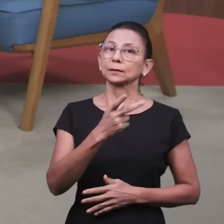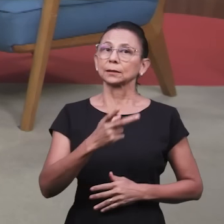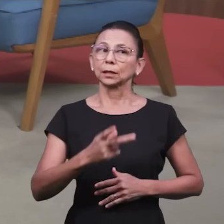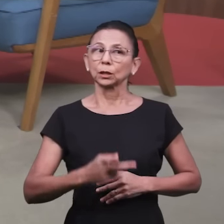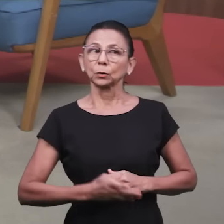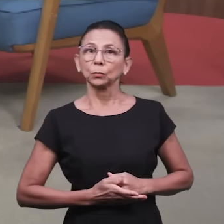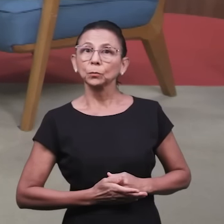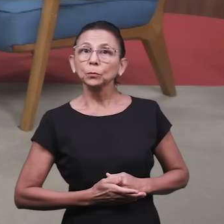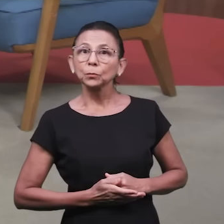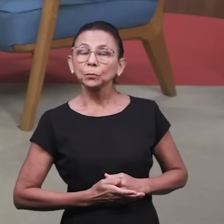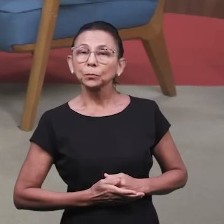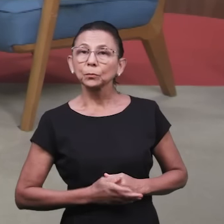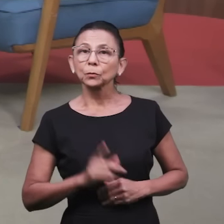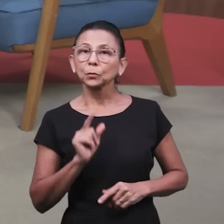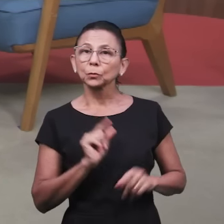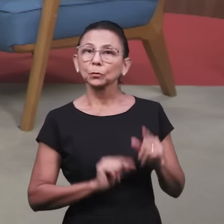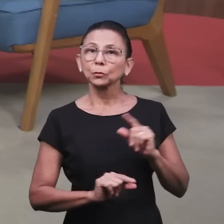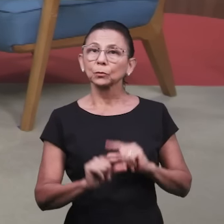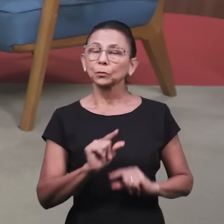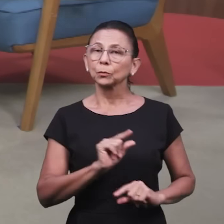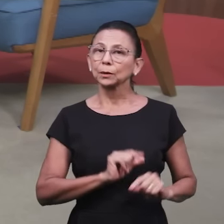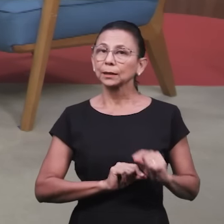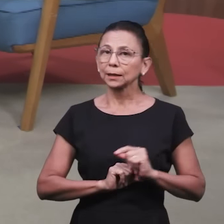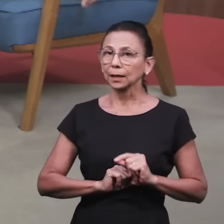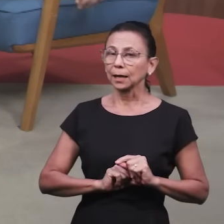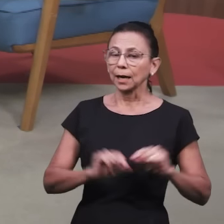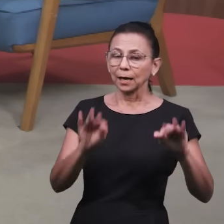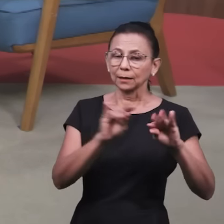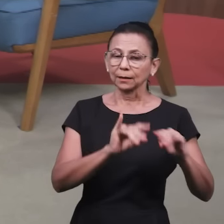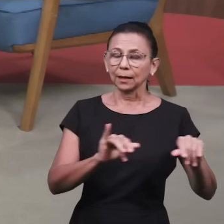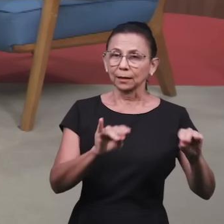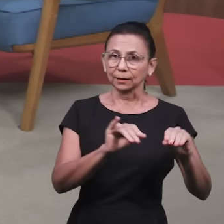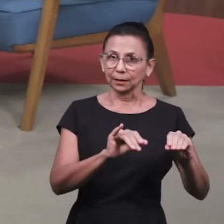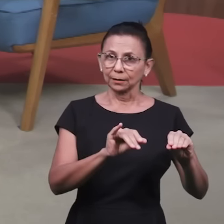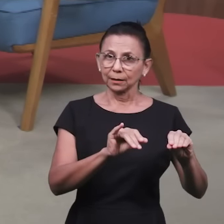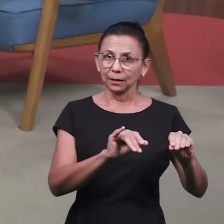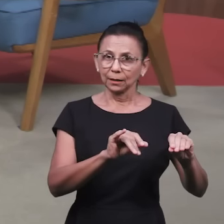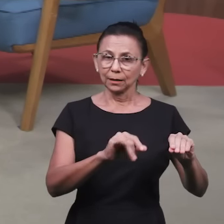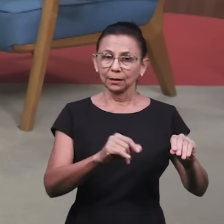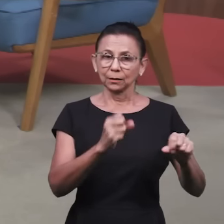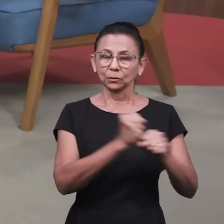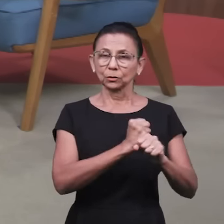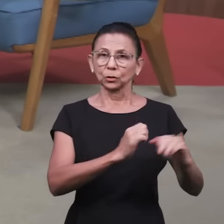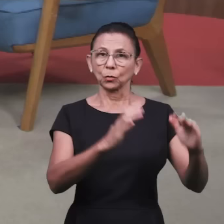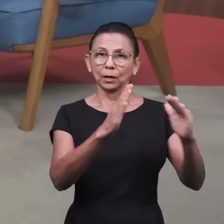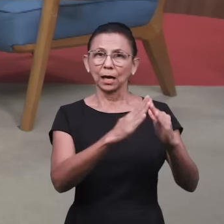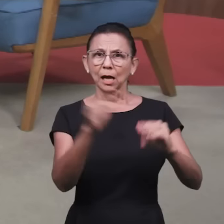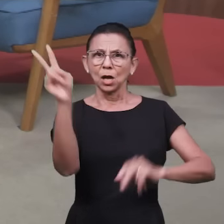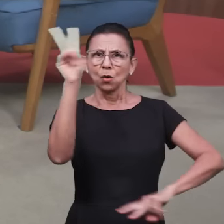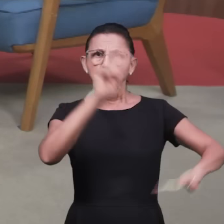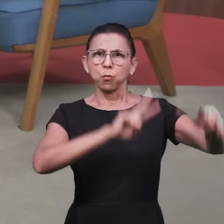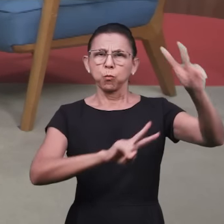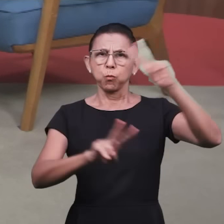momento do juízo, ou seja, os rios, os ventos que combateram aquela casa.